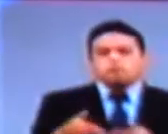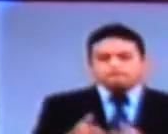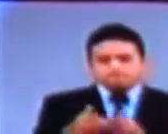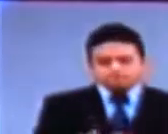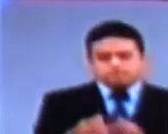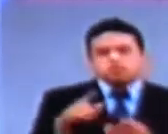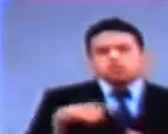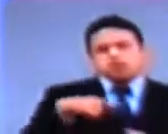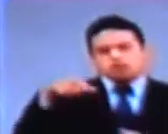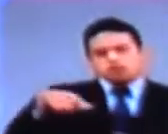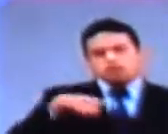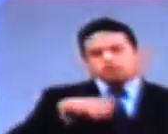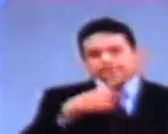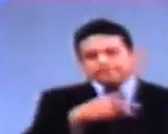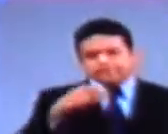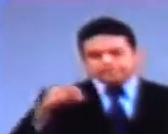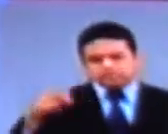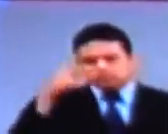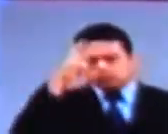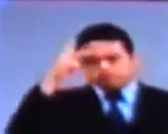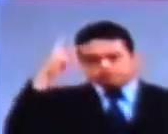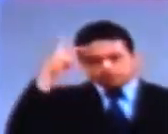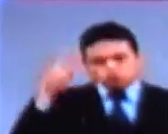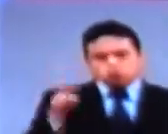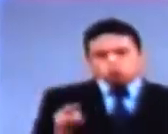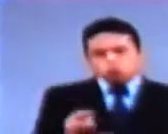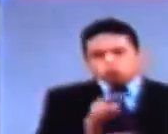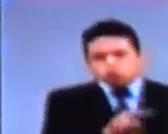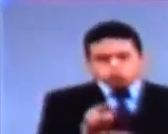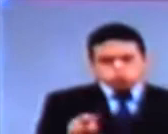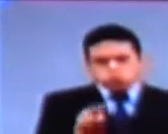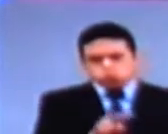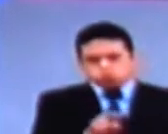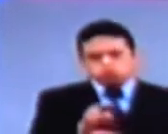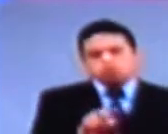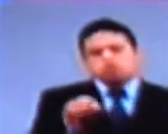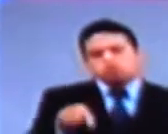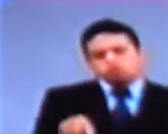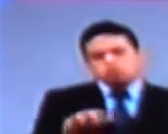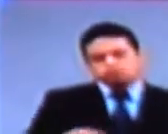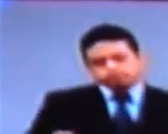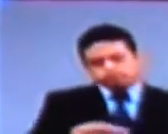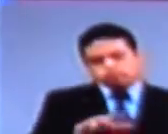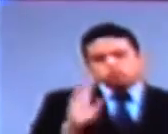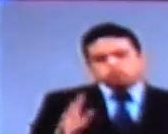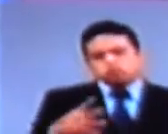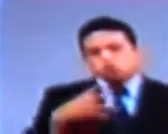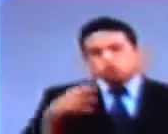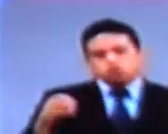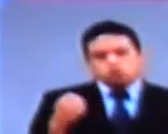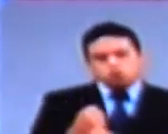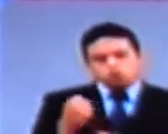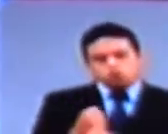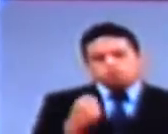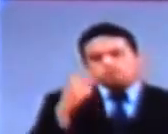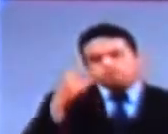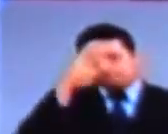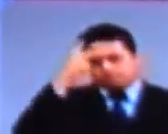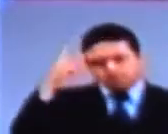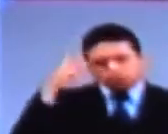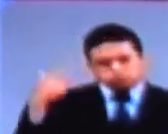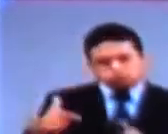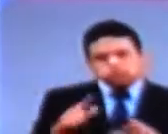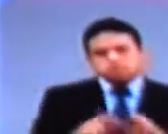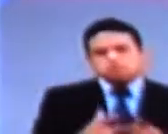300 homens trabalhando nesses dois trechos, do Terço dos Homens, engenheiro, foi disponibilizado 40 homens lá da obra, estão sendo